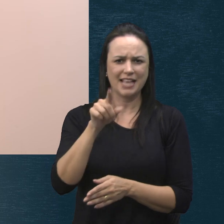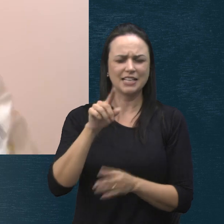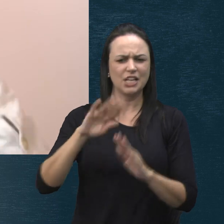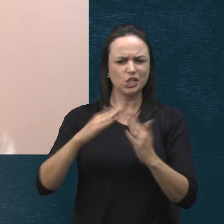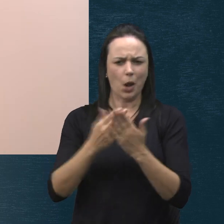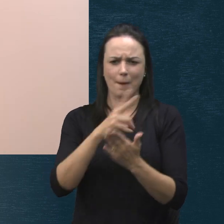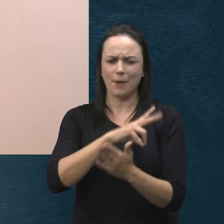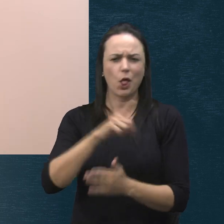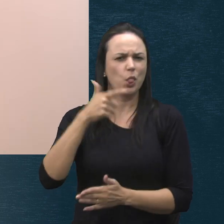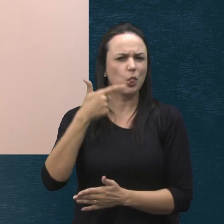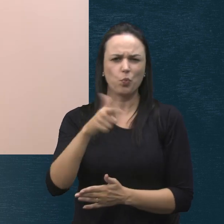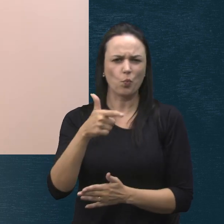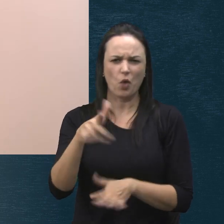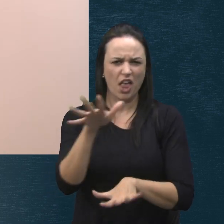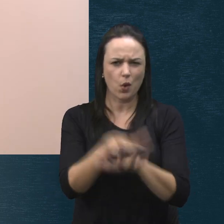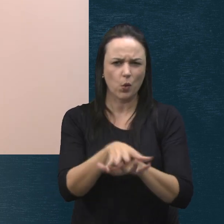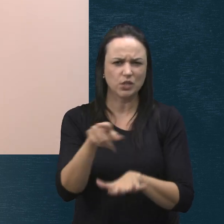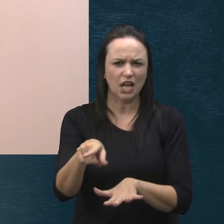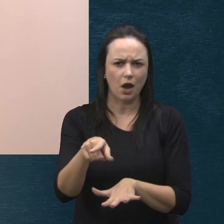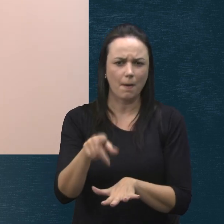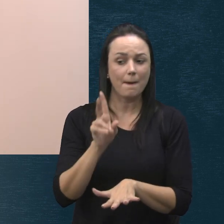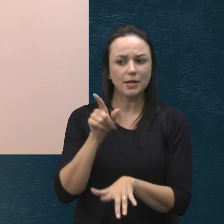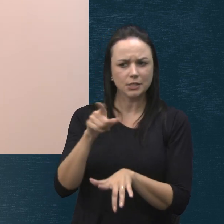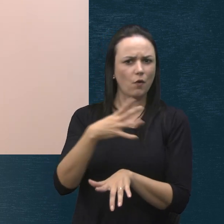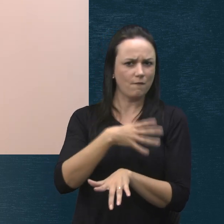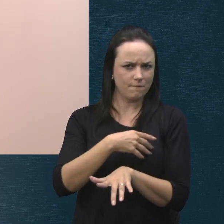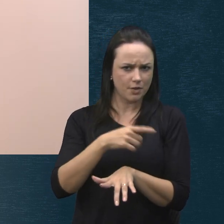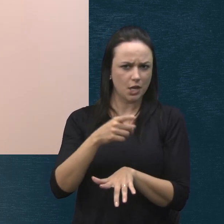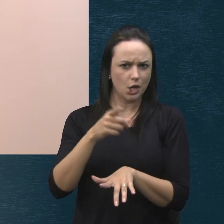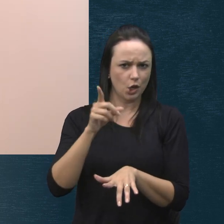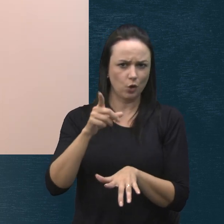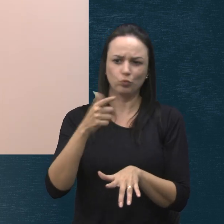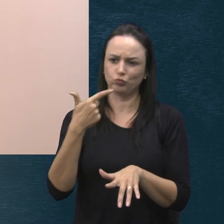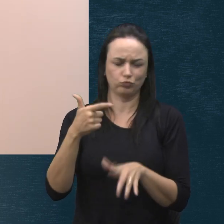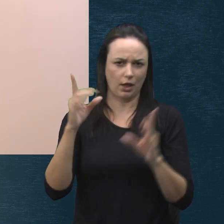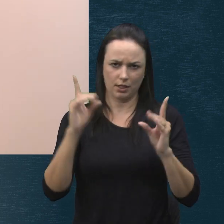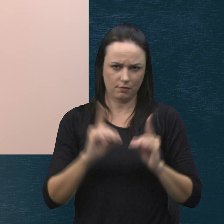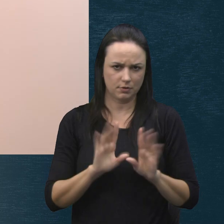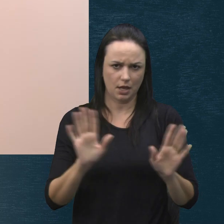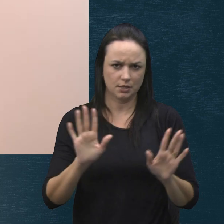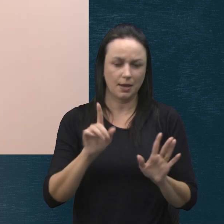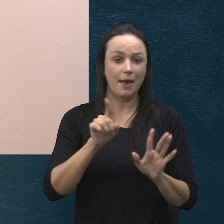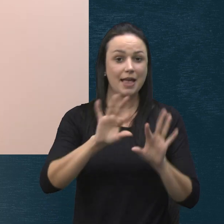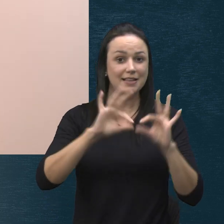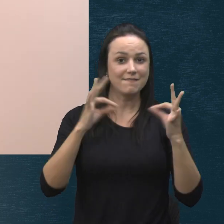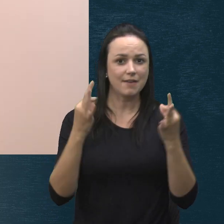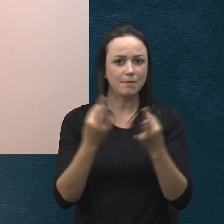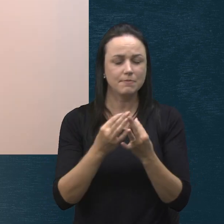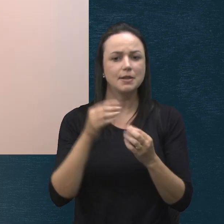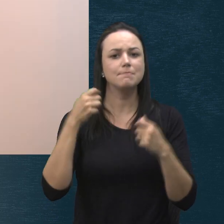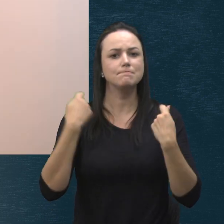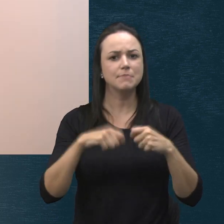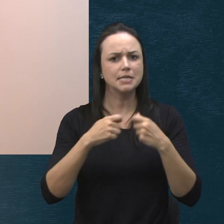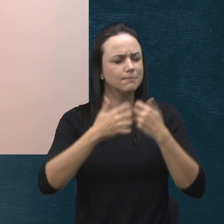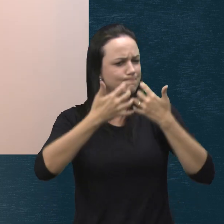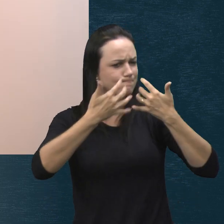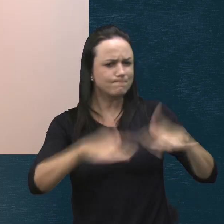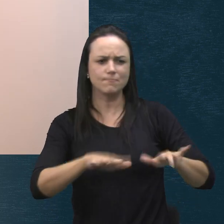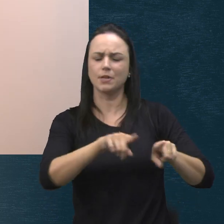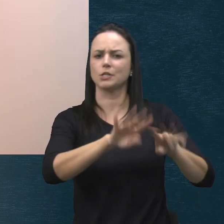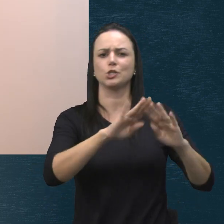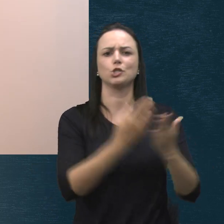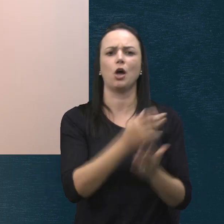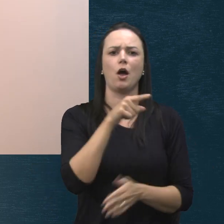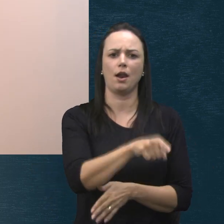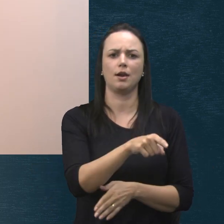inclusiva, mesmo que este filho não tenha deficiência, essa família tem que rejeitar essa escola. A família tem que chegar na